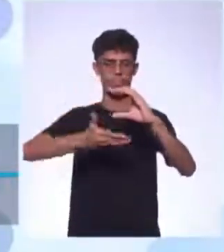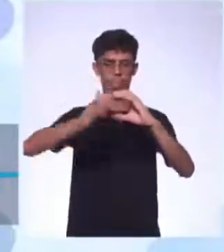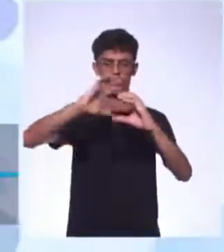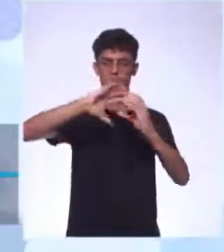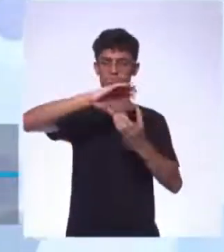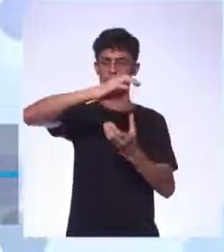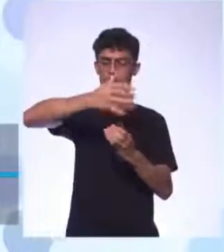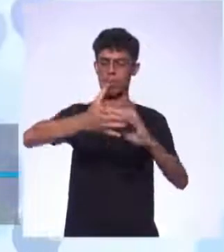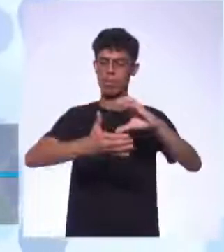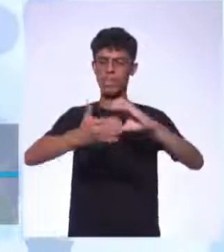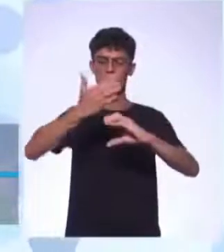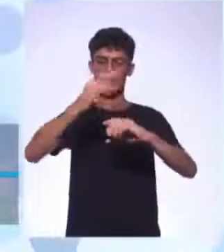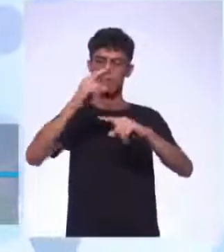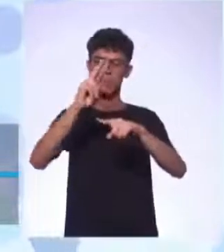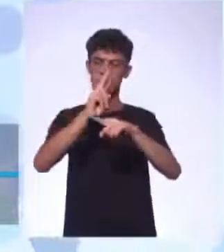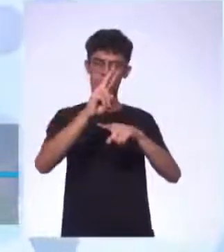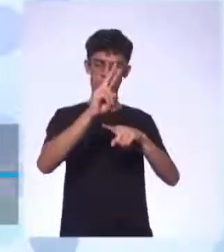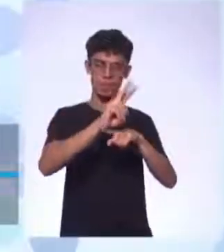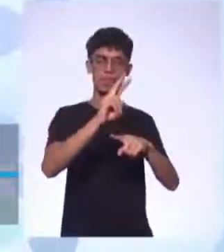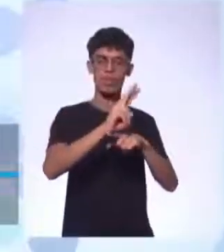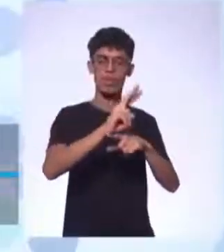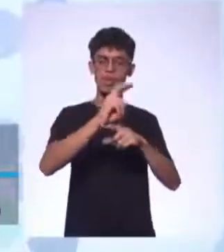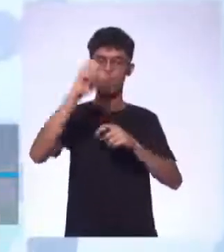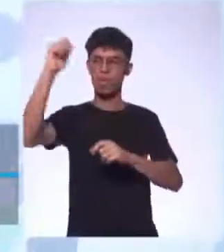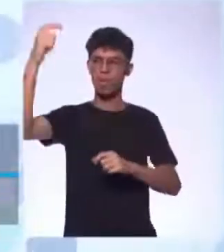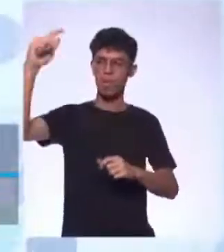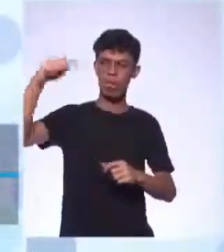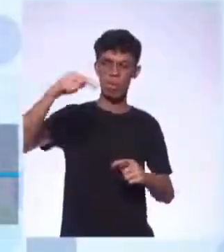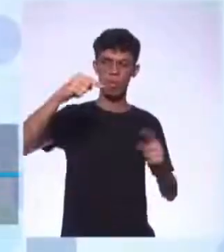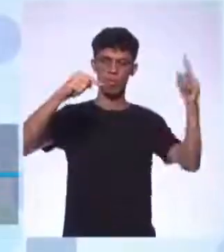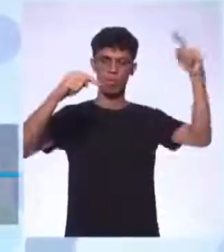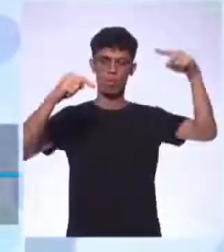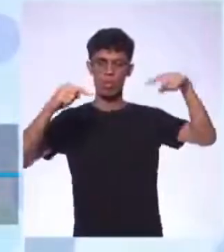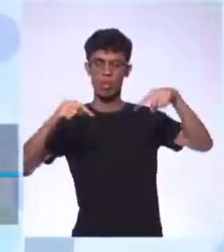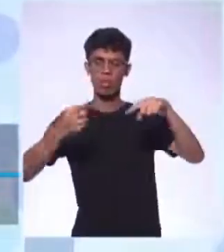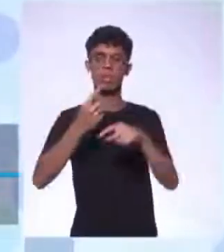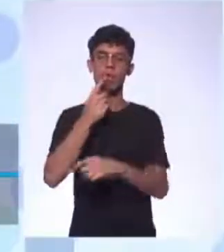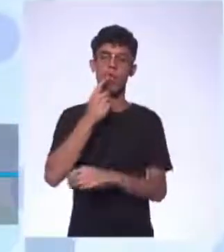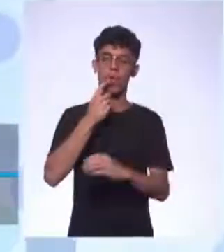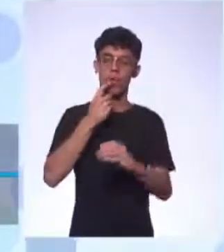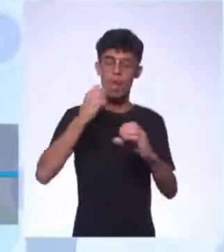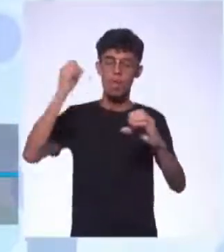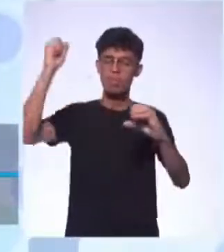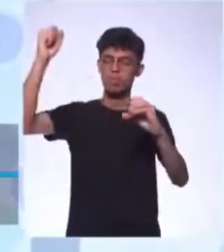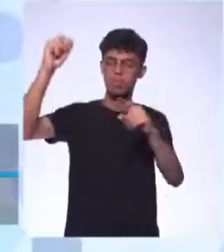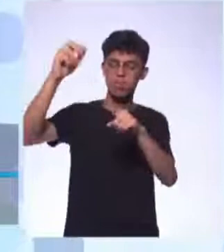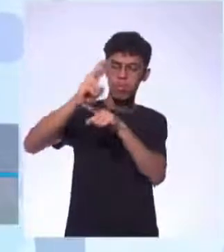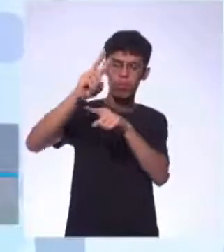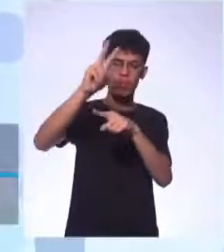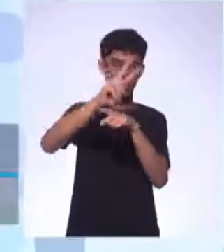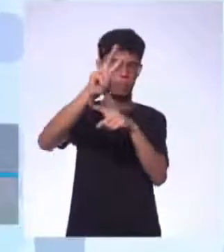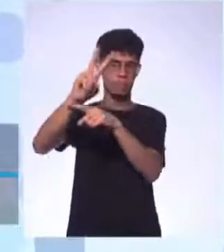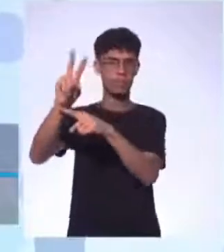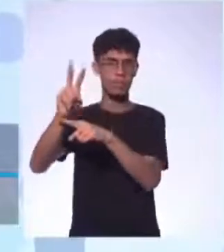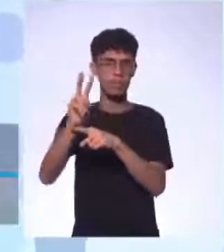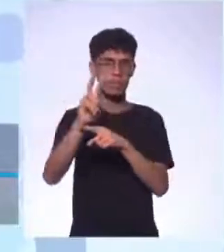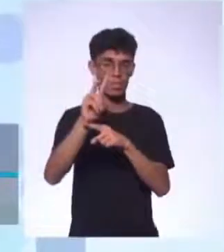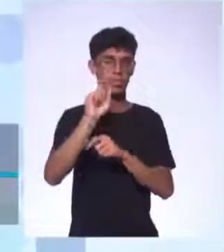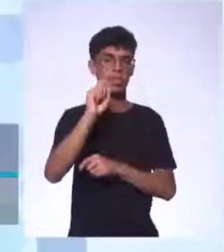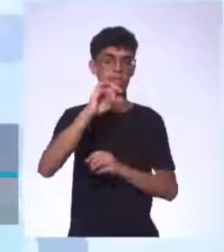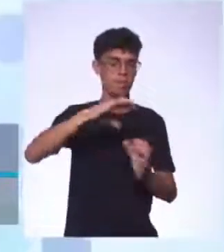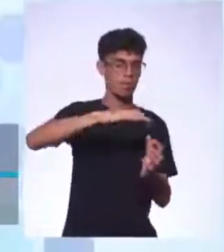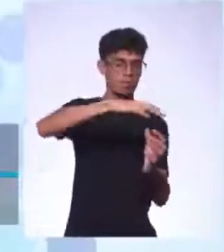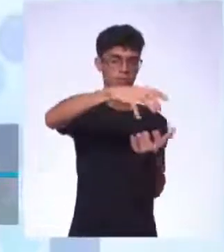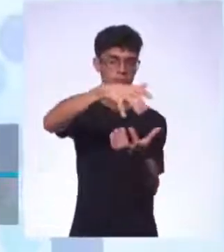ok? Evitando que esses raios infravermelhos, ultravioletas, cheguem à Terra e cause